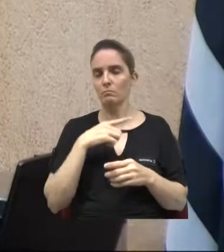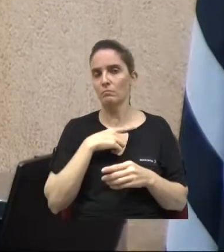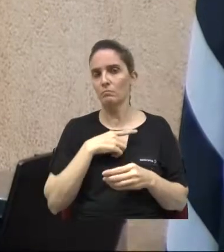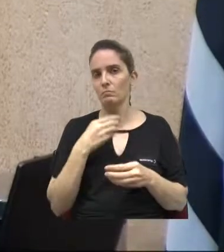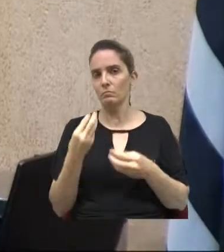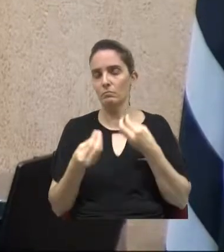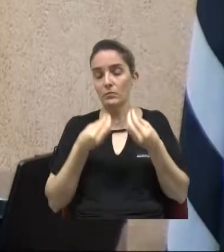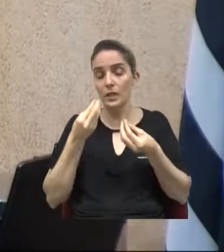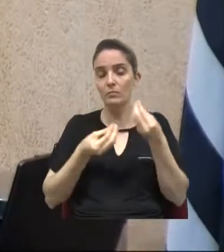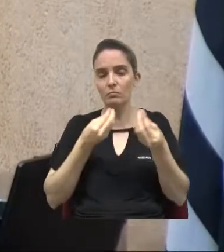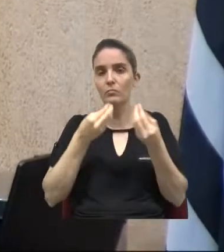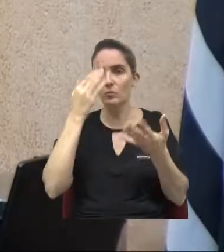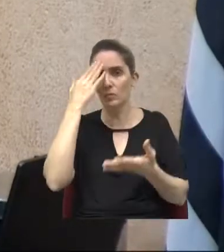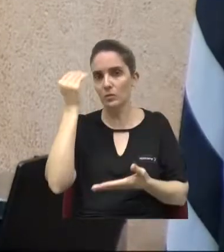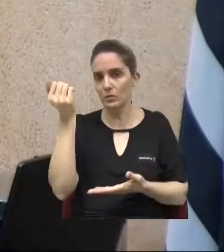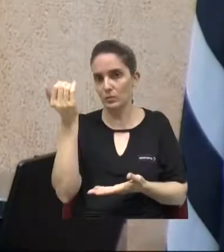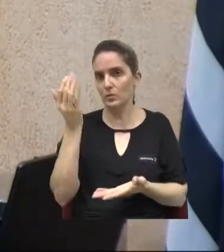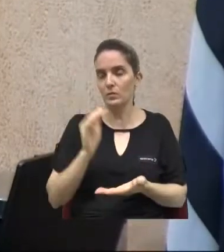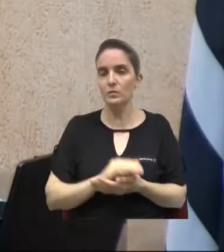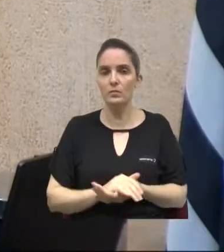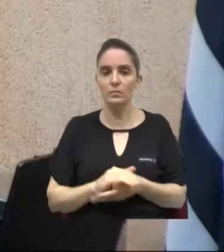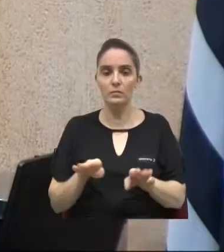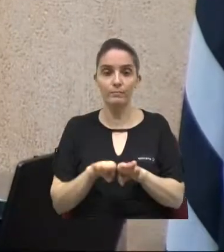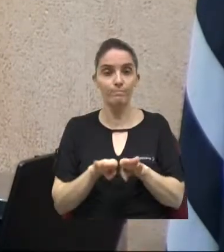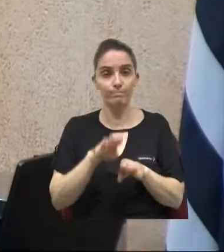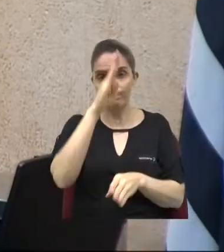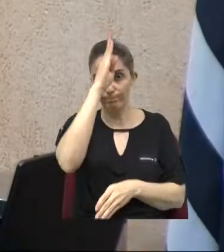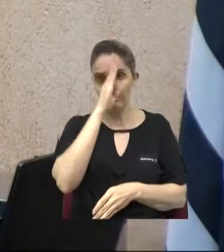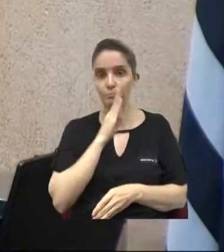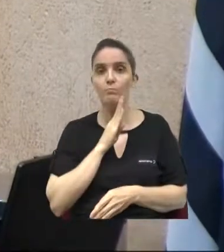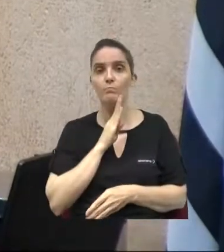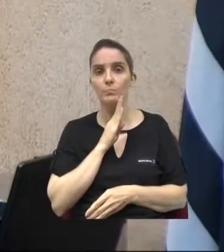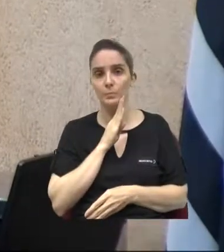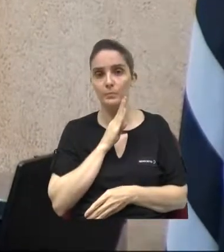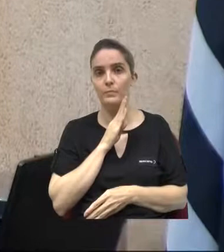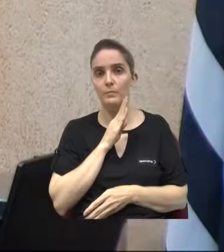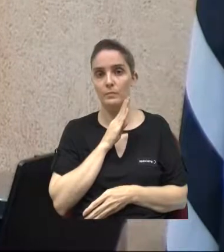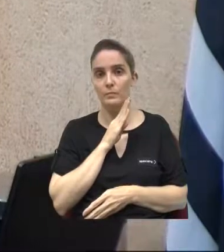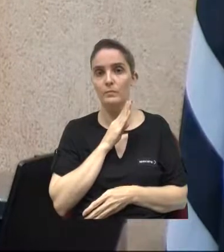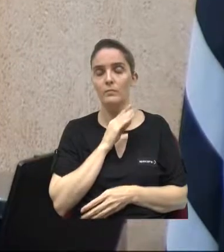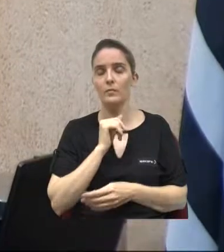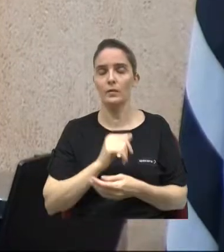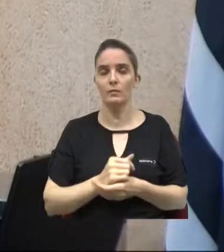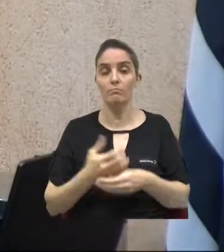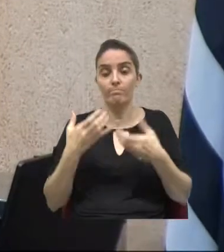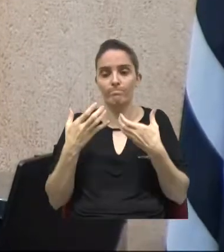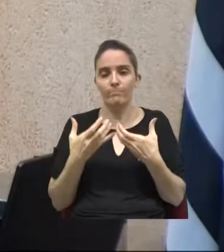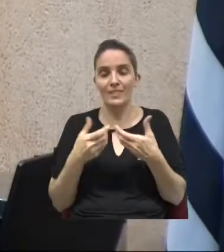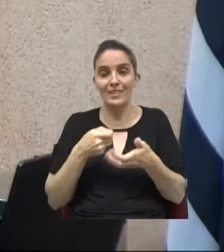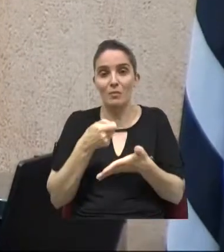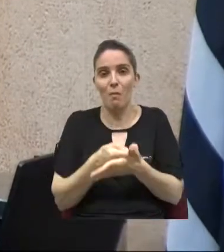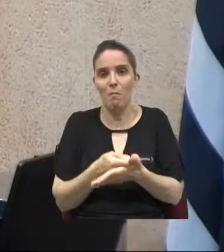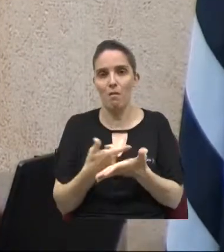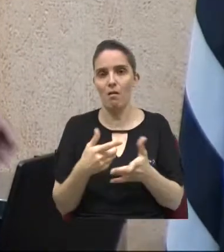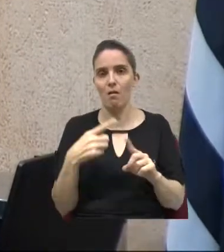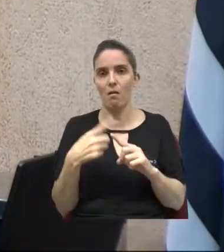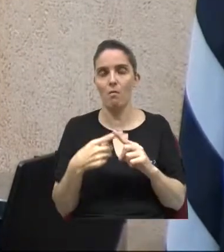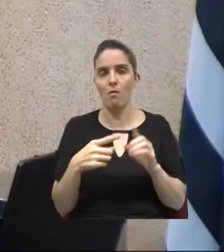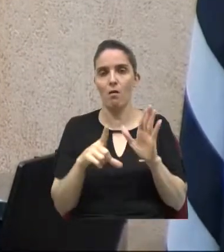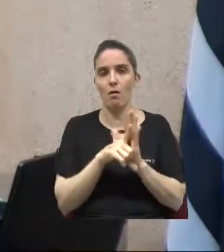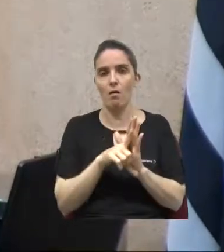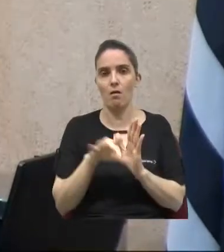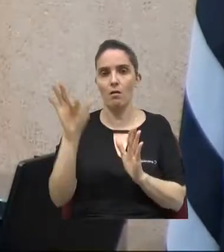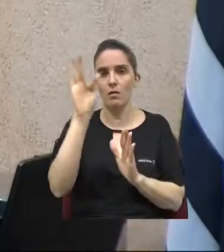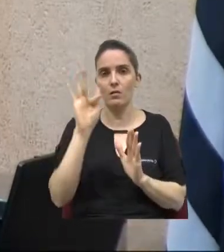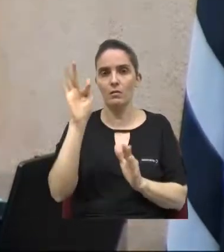também a gratuidade é uma coisa que pesa muito no orçamento, que a lei federal é